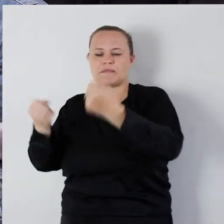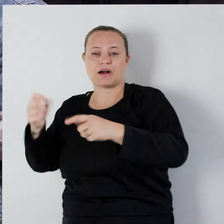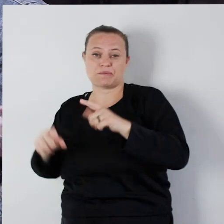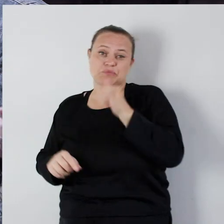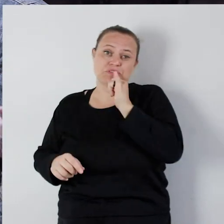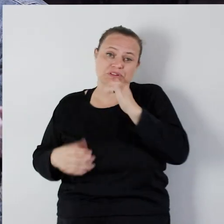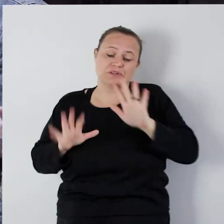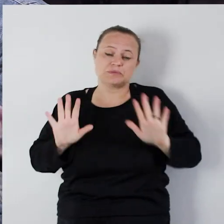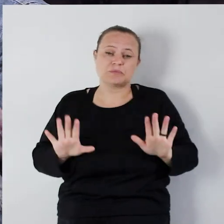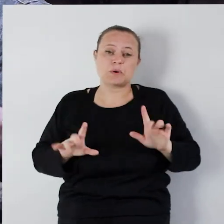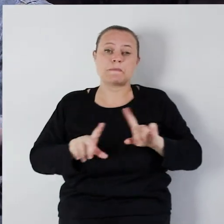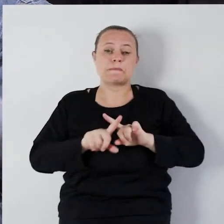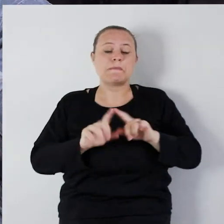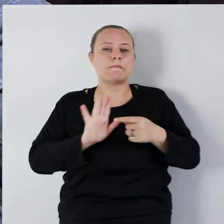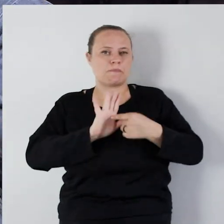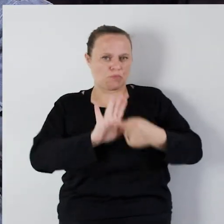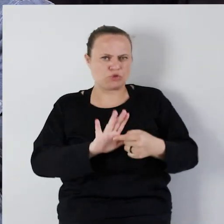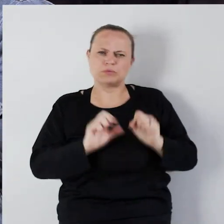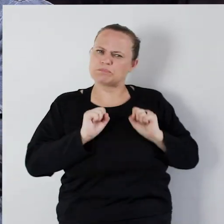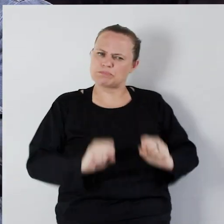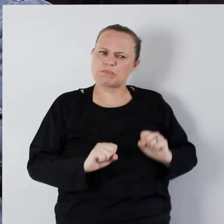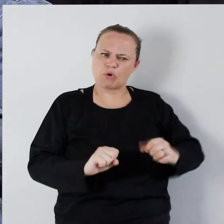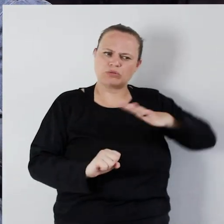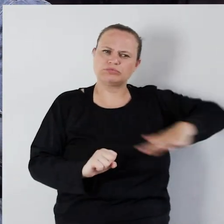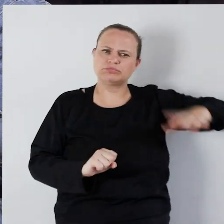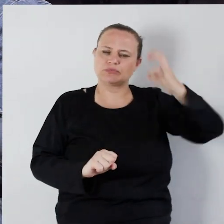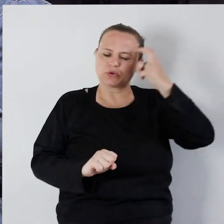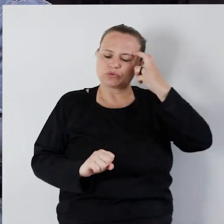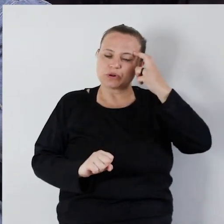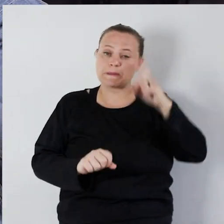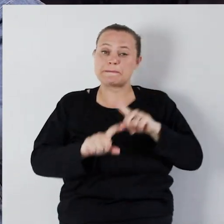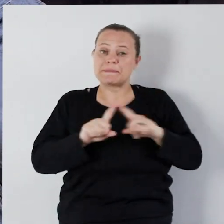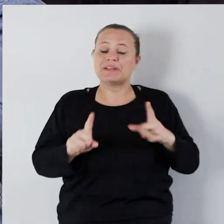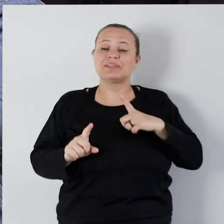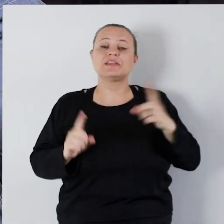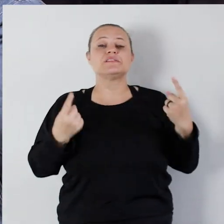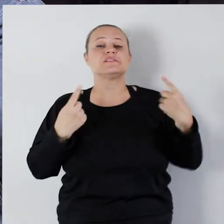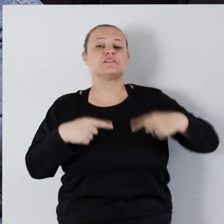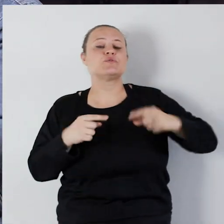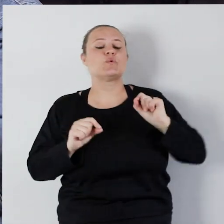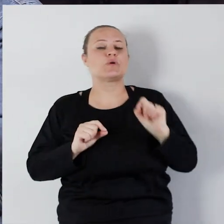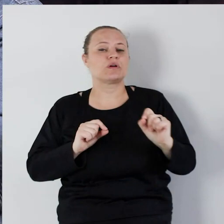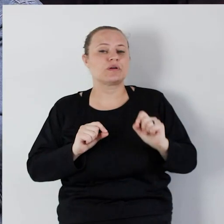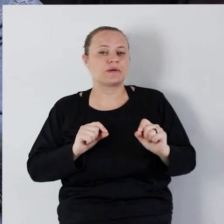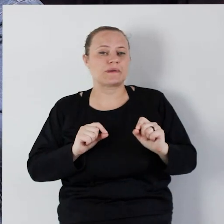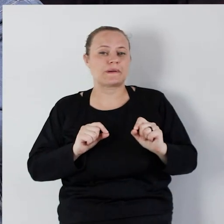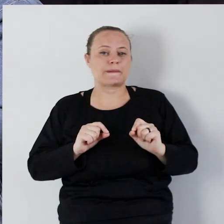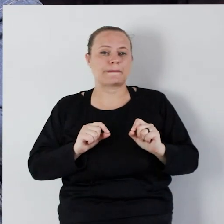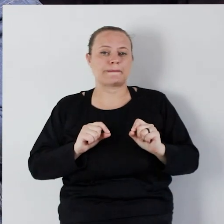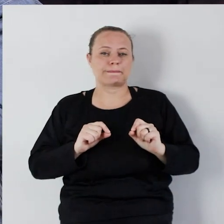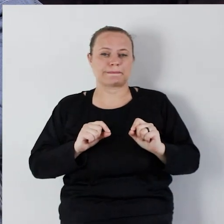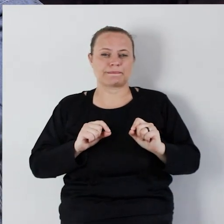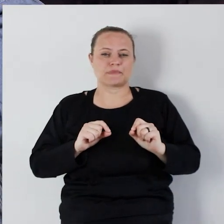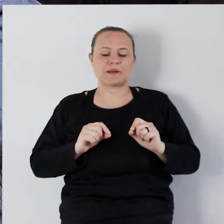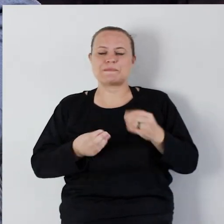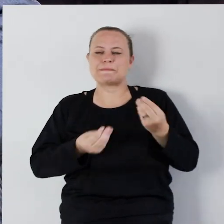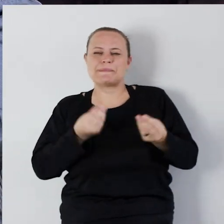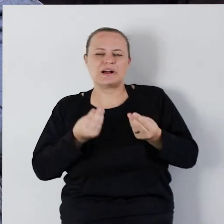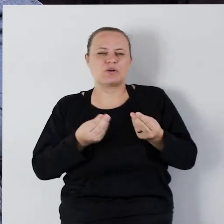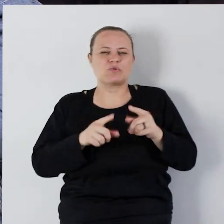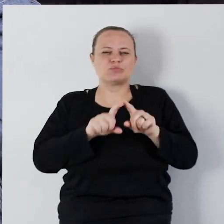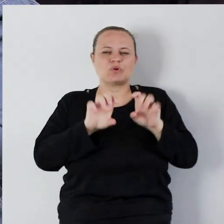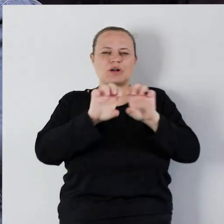é têxtil e automobilístico, acho que é uma pesquisa da FGV, e isso mostra o potencial do setor, e ao